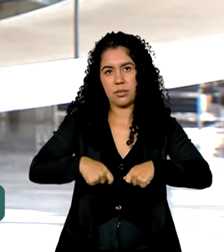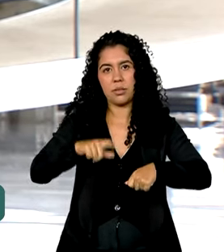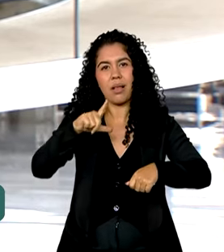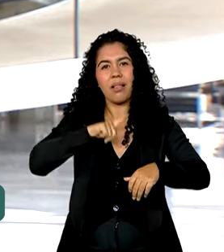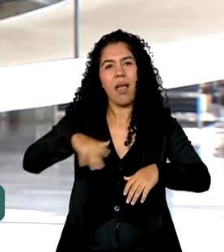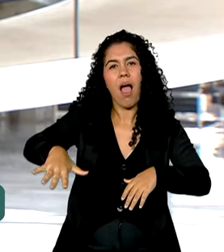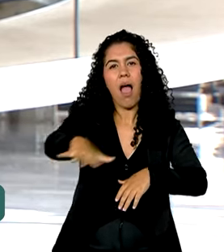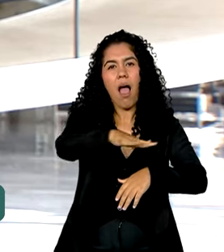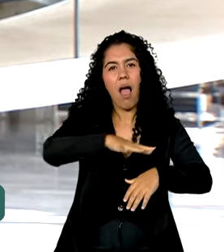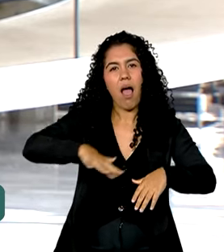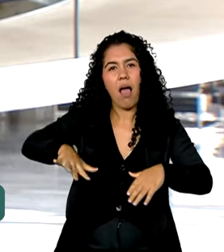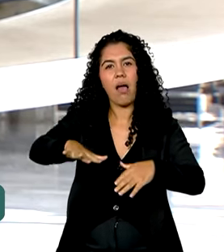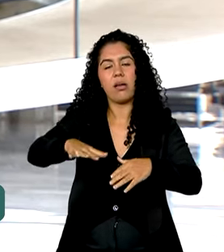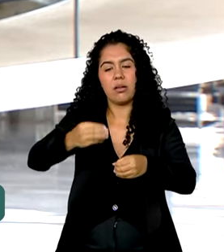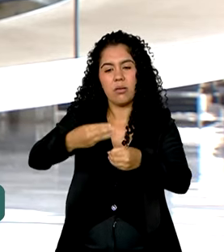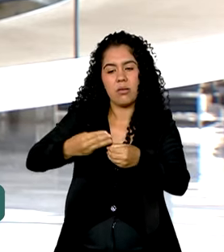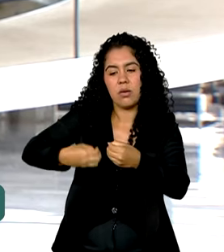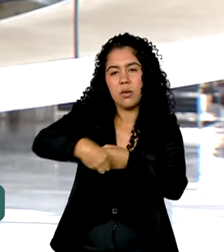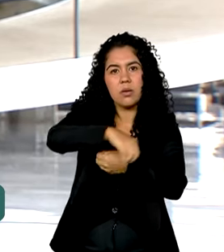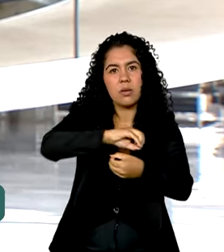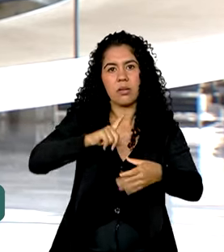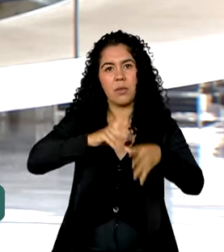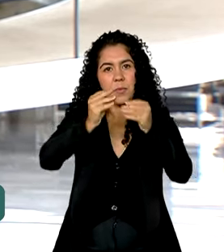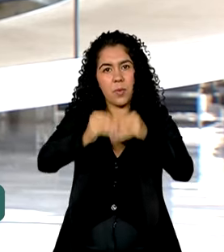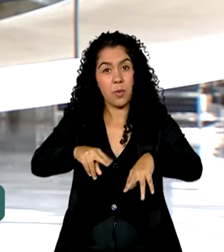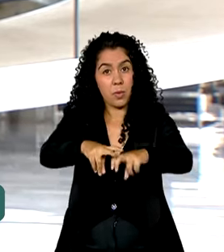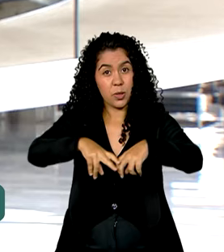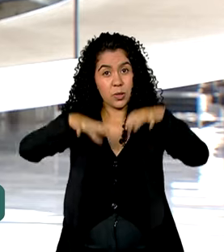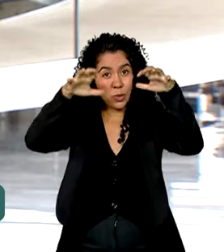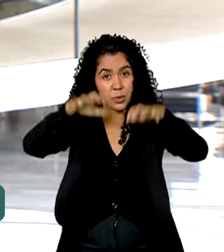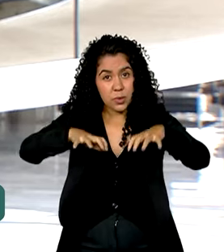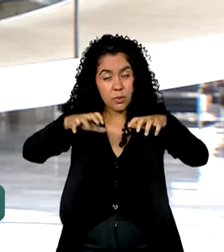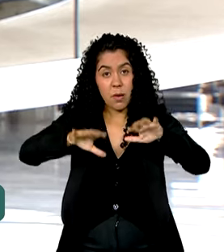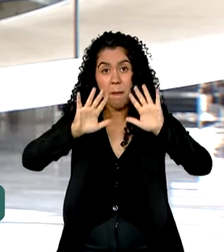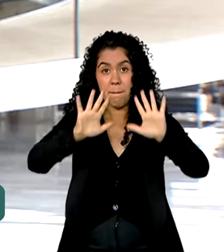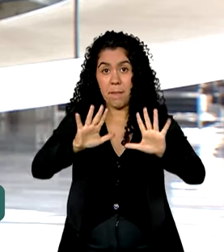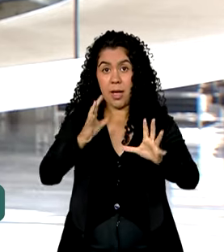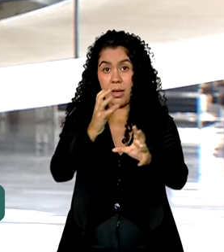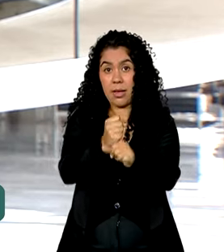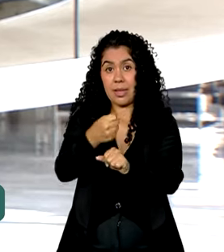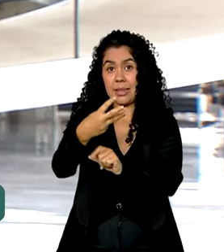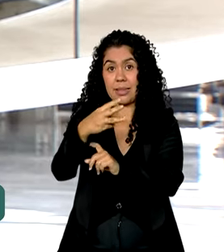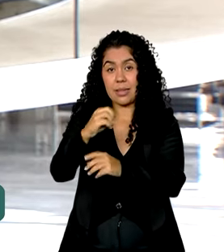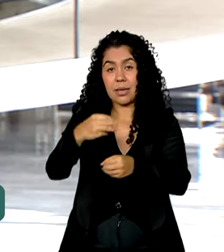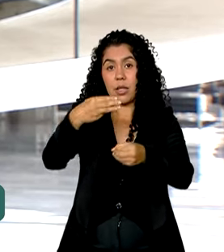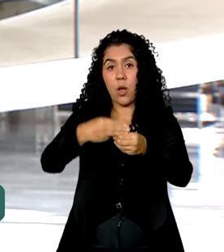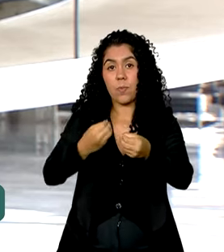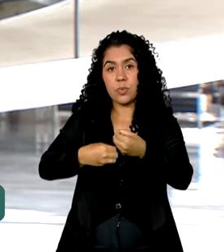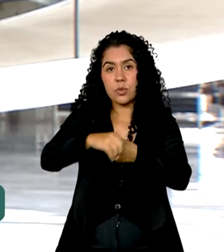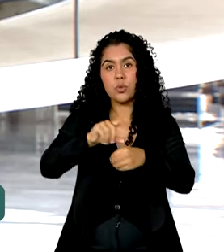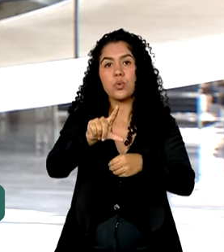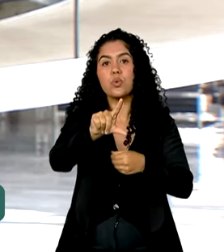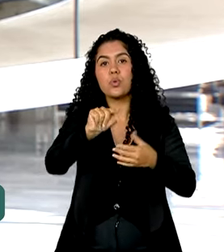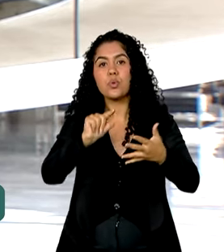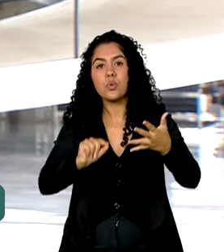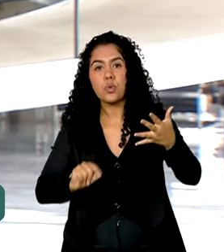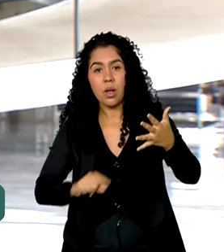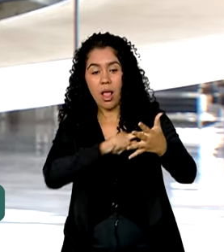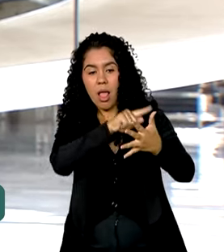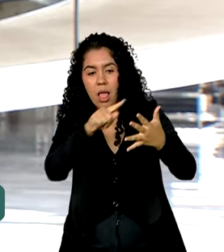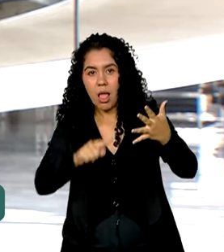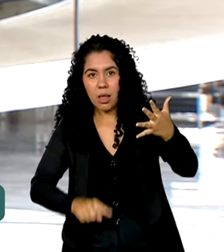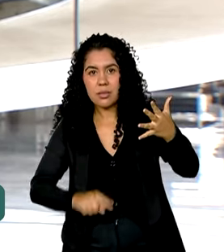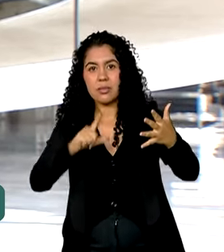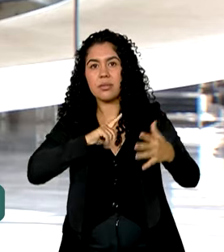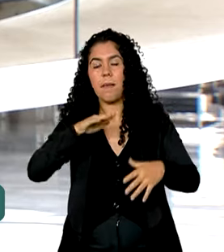atingidas que vão receber esse benefício. Inicialmente, 30 municípios foram escolhidos, considerando que esses municípios têm mais